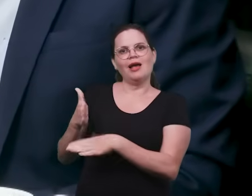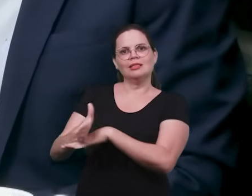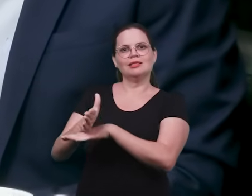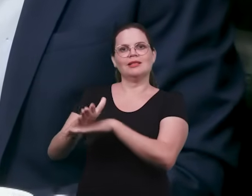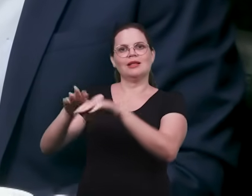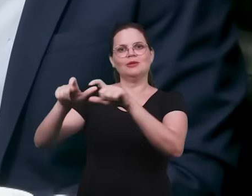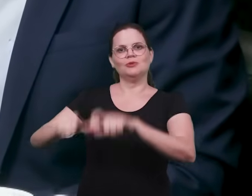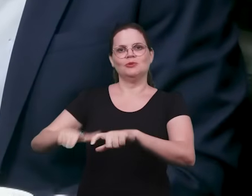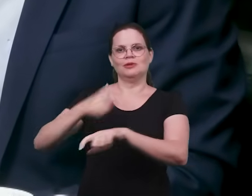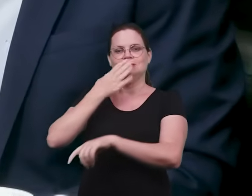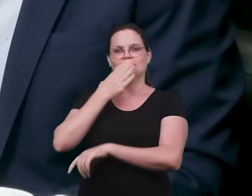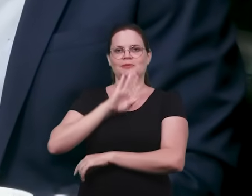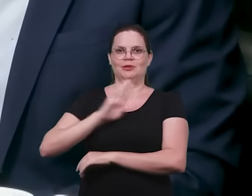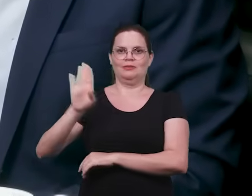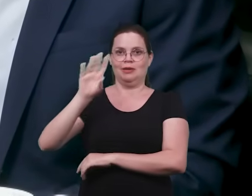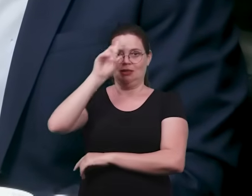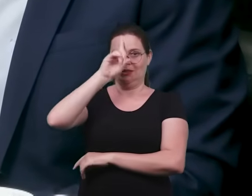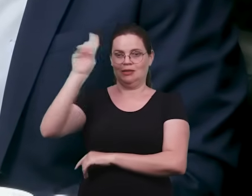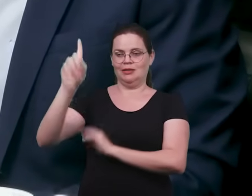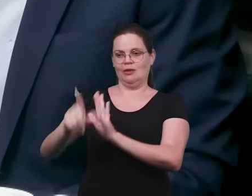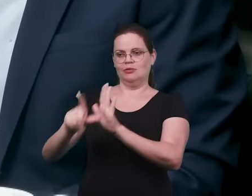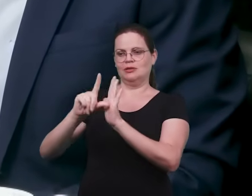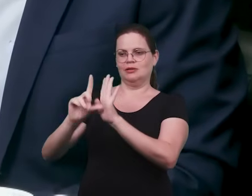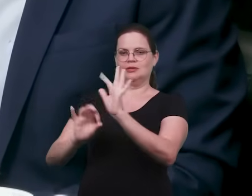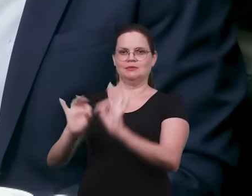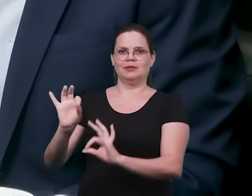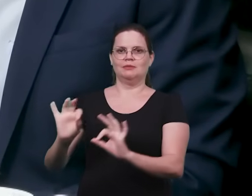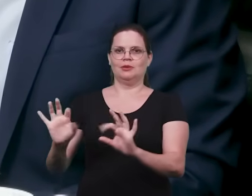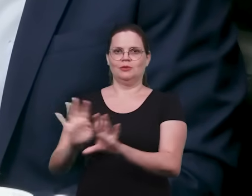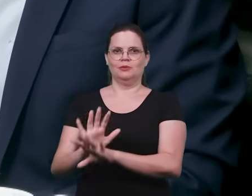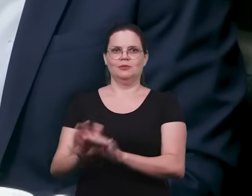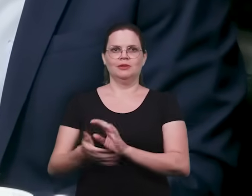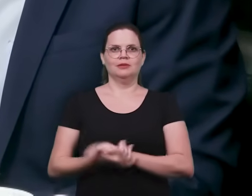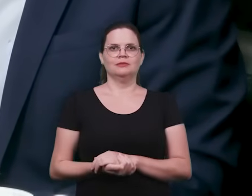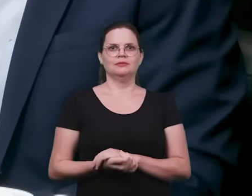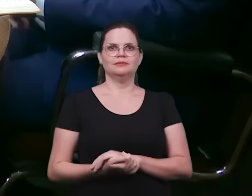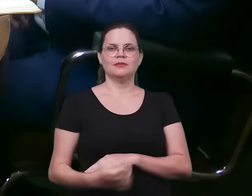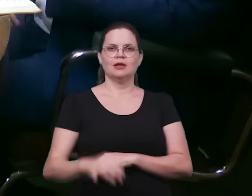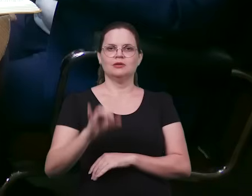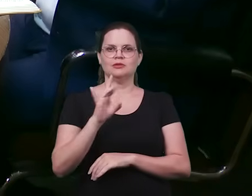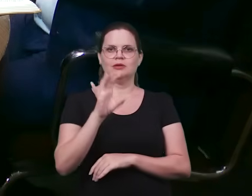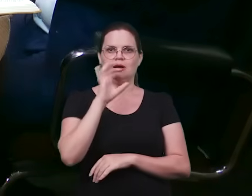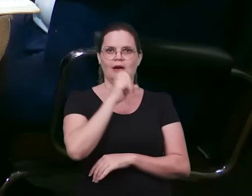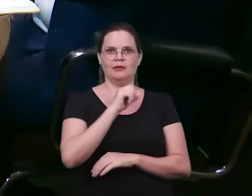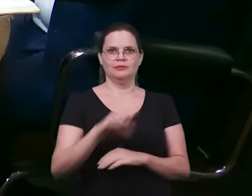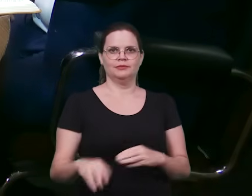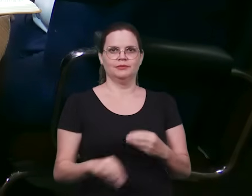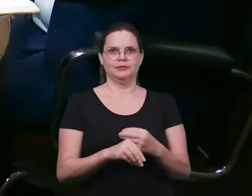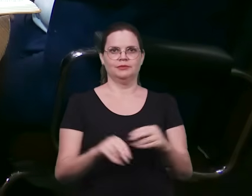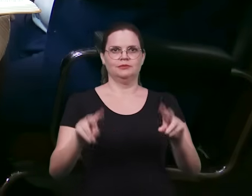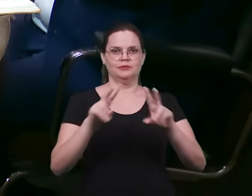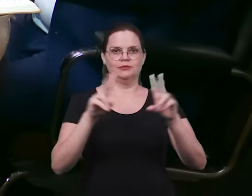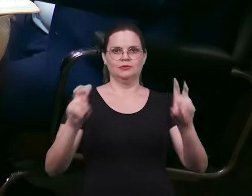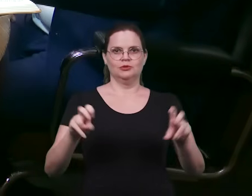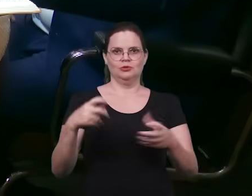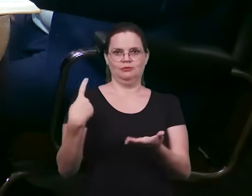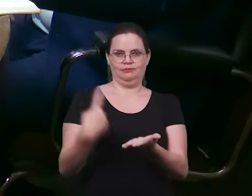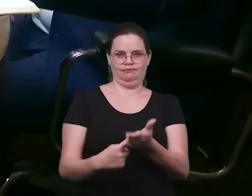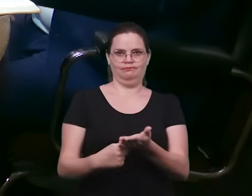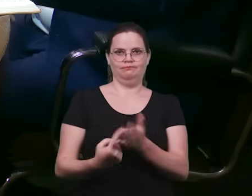herança maravilhosa que Deus tinha preparado para eles, né? Só fazer um comentário aqui sobre esse assunto da